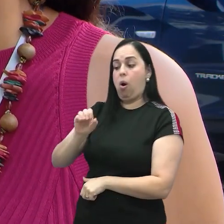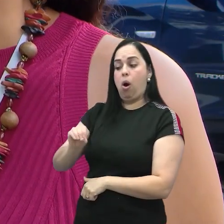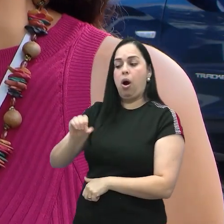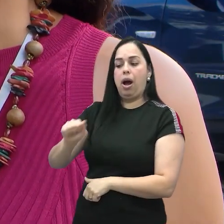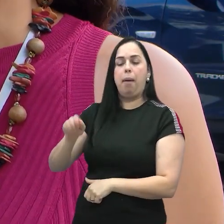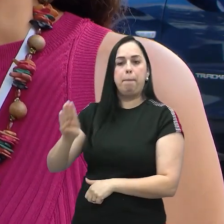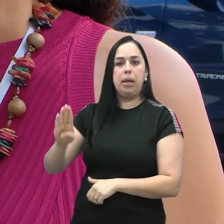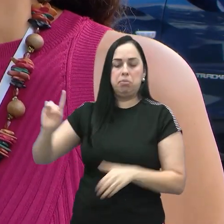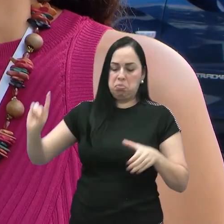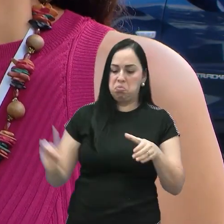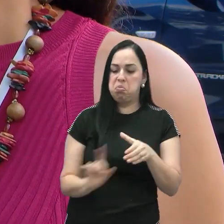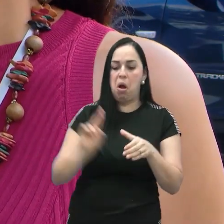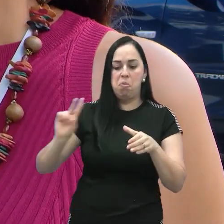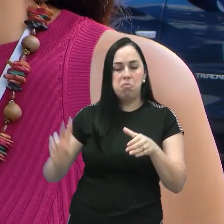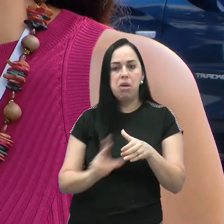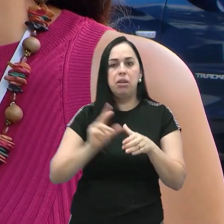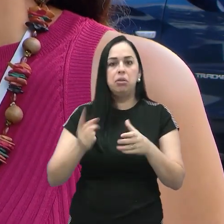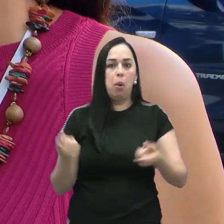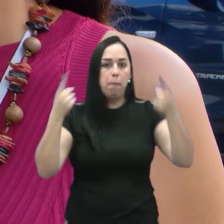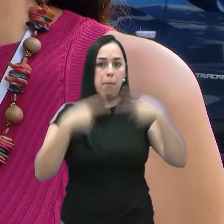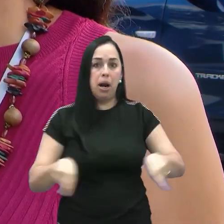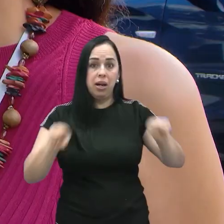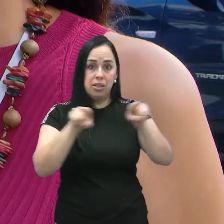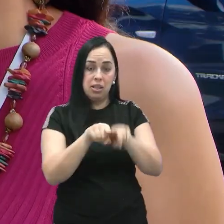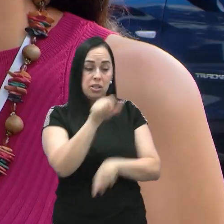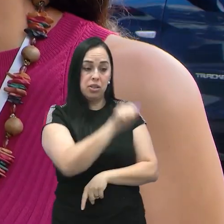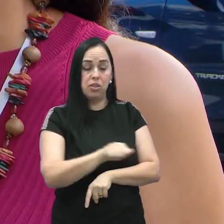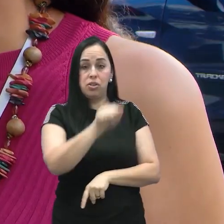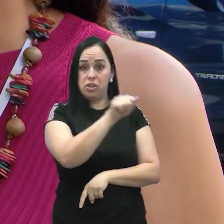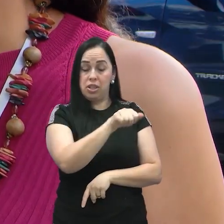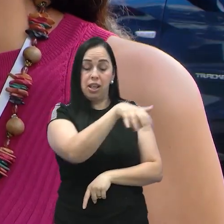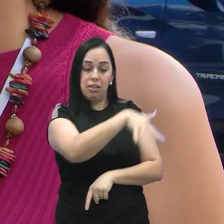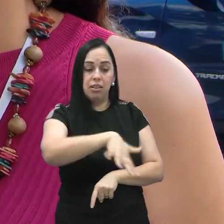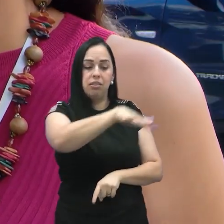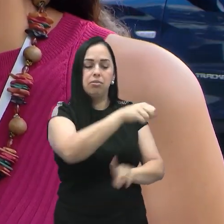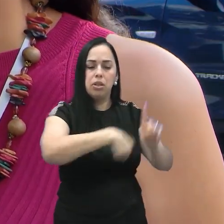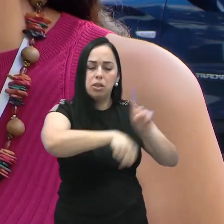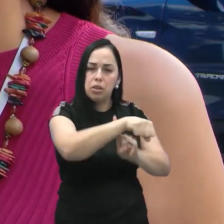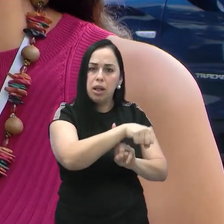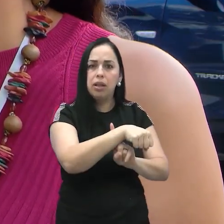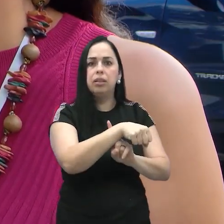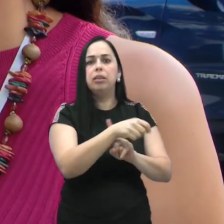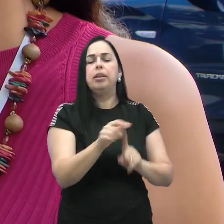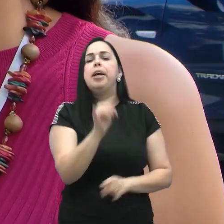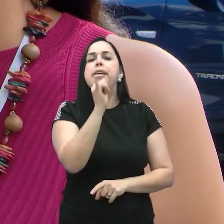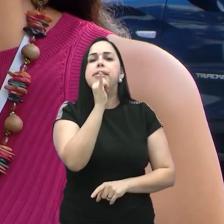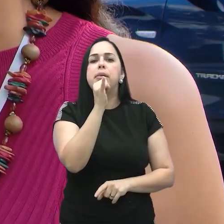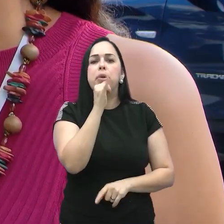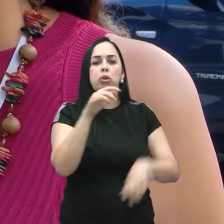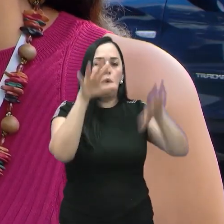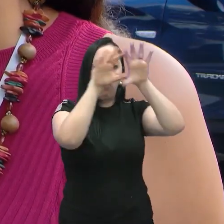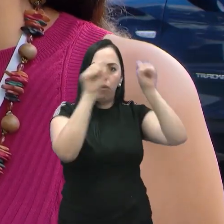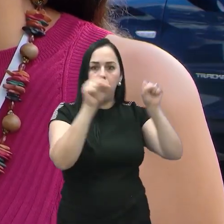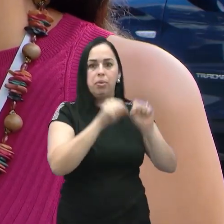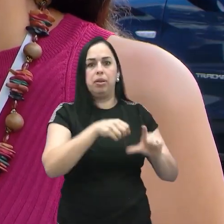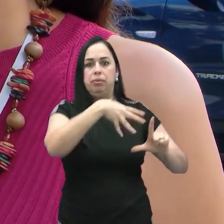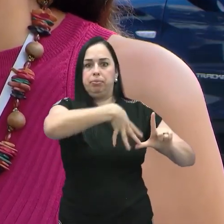fora, né? Nós fizemos parceria com a sociedade civil, representada pelo Fórum